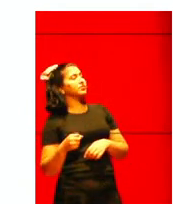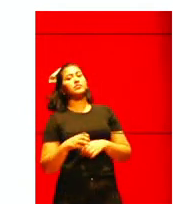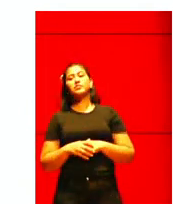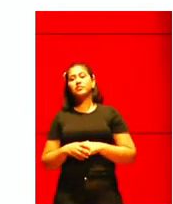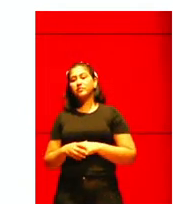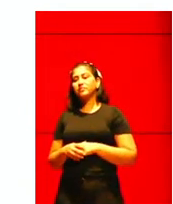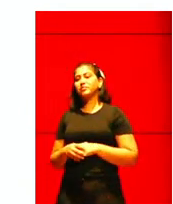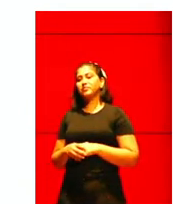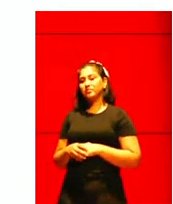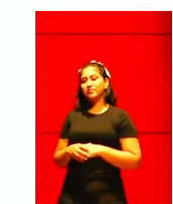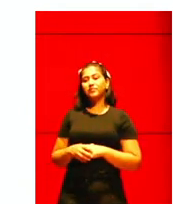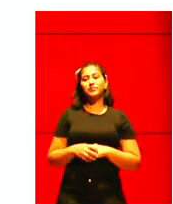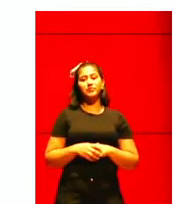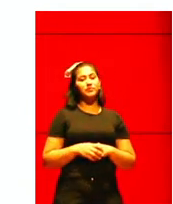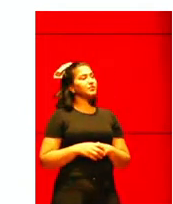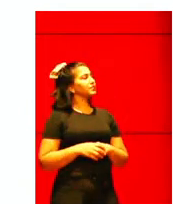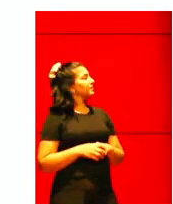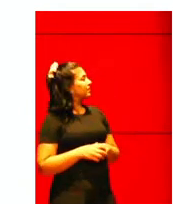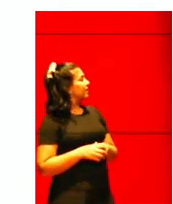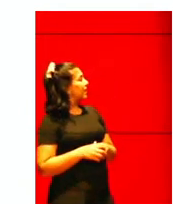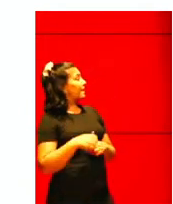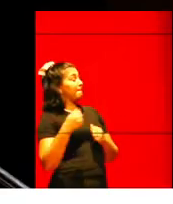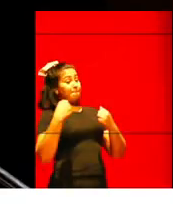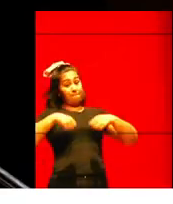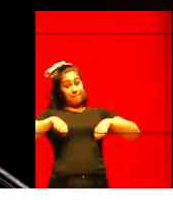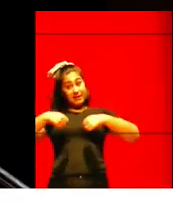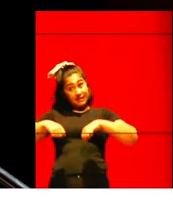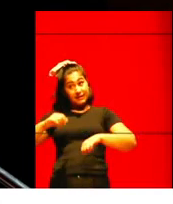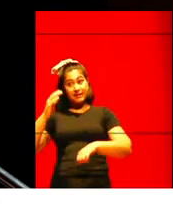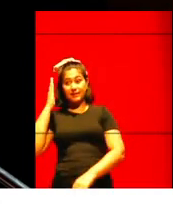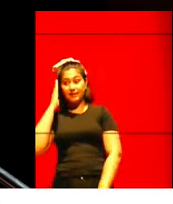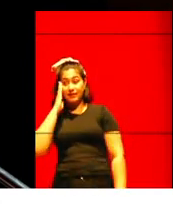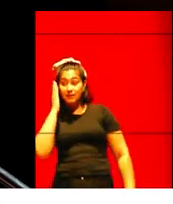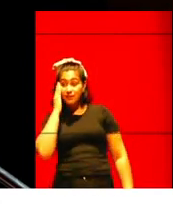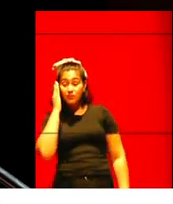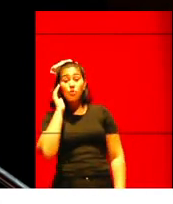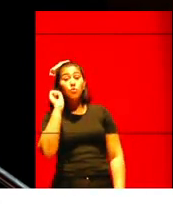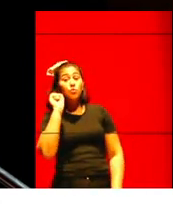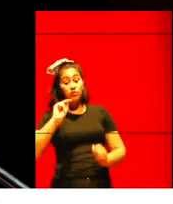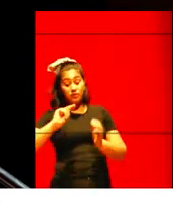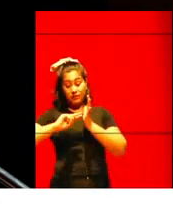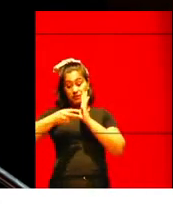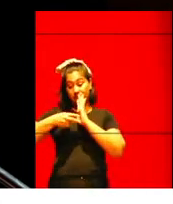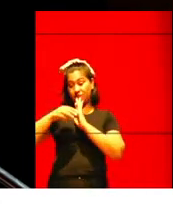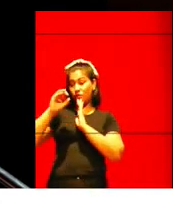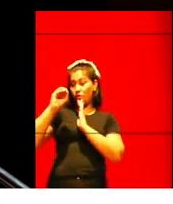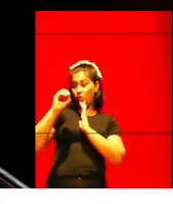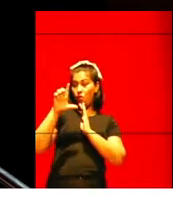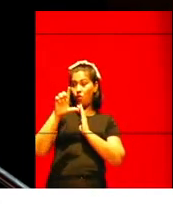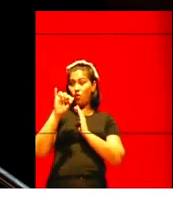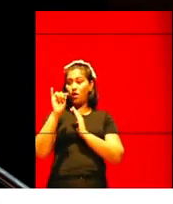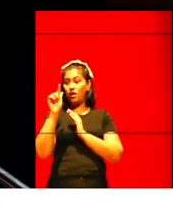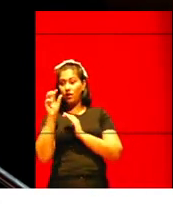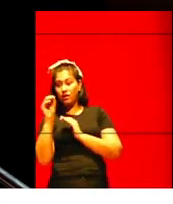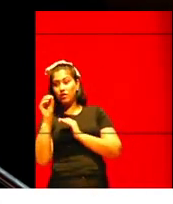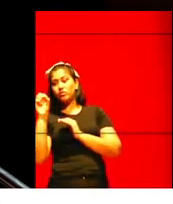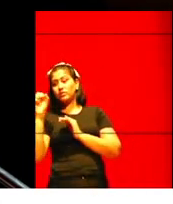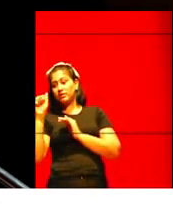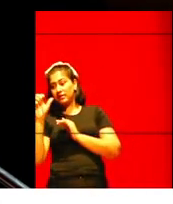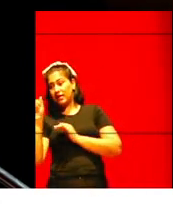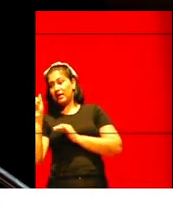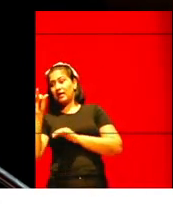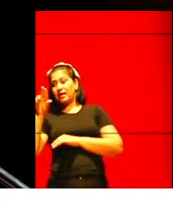consideram 20. Enfim, o que é que nós precisamos saber dentro dos oligossacarídeos? Que são os